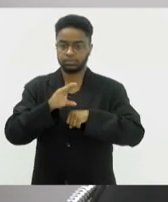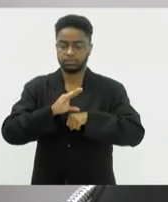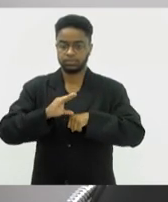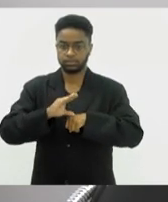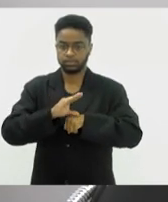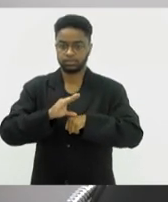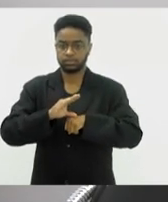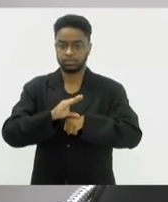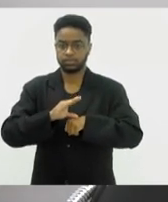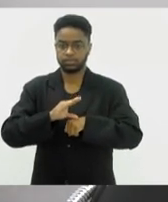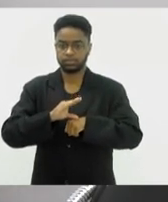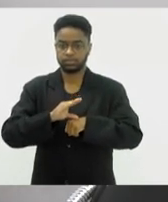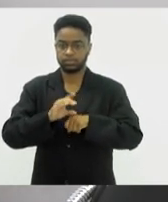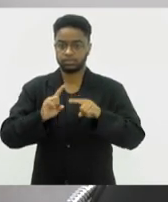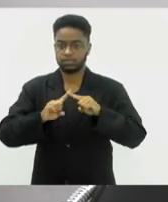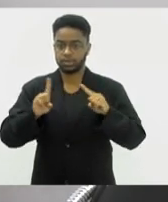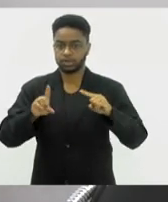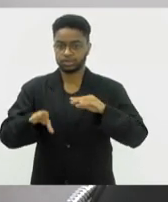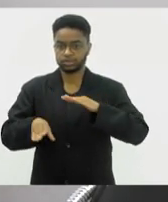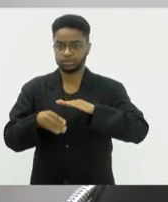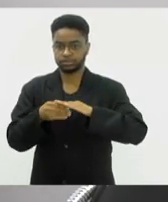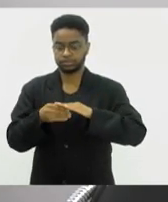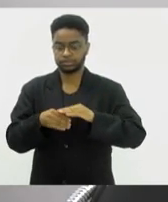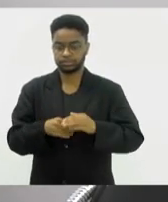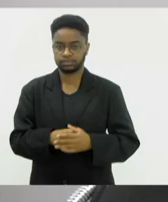constitucionalidade com emendas.